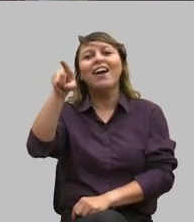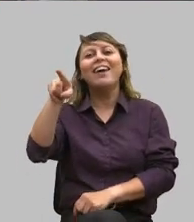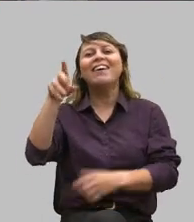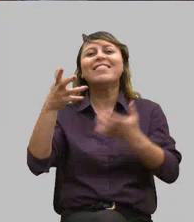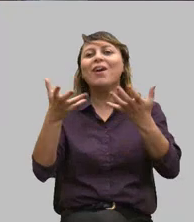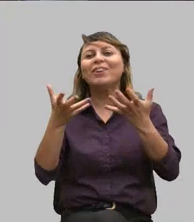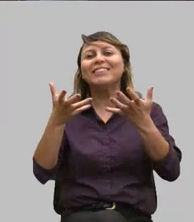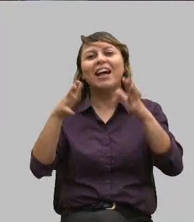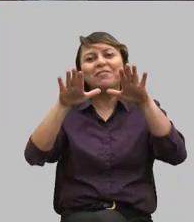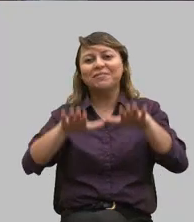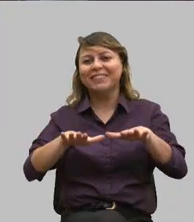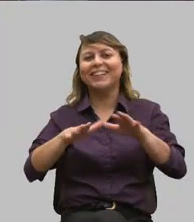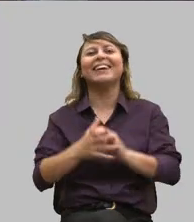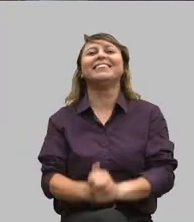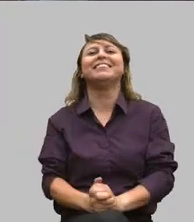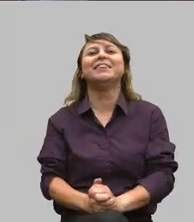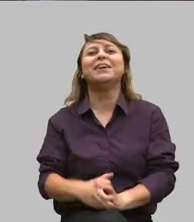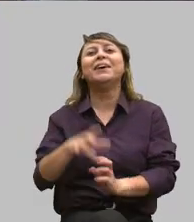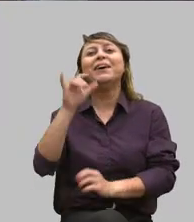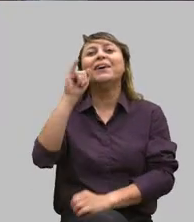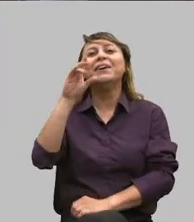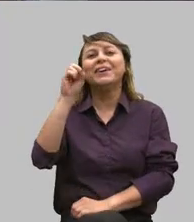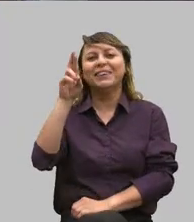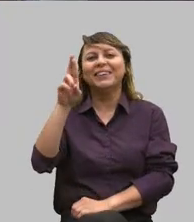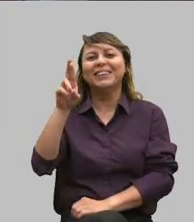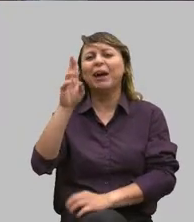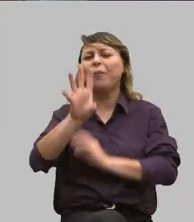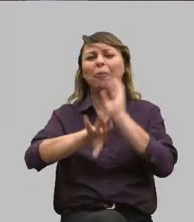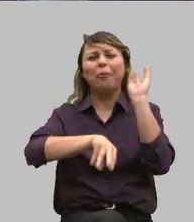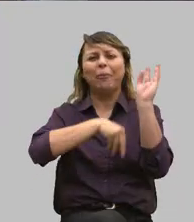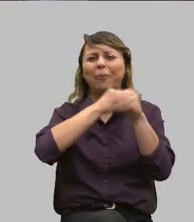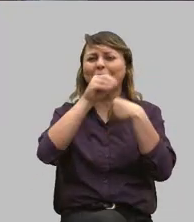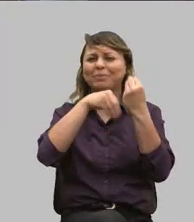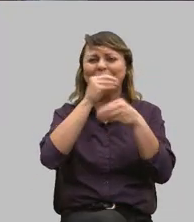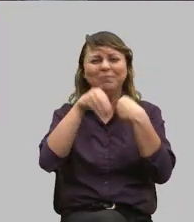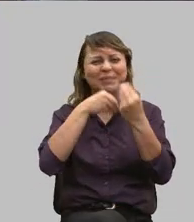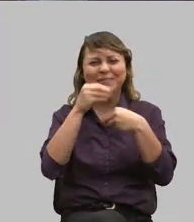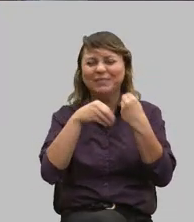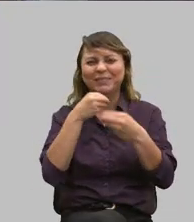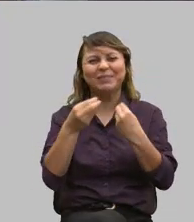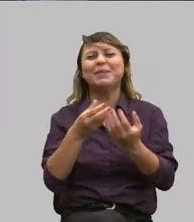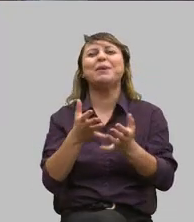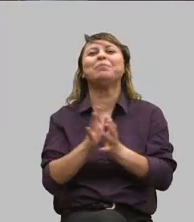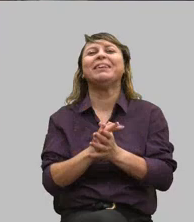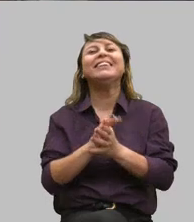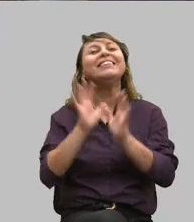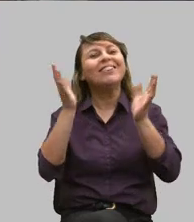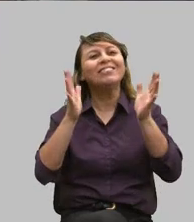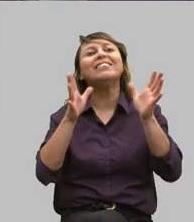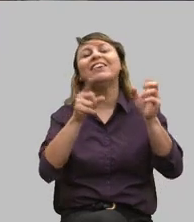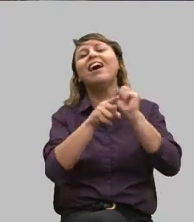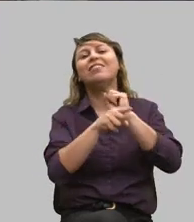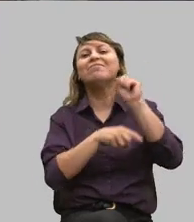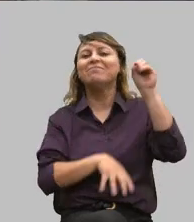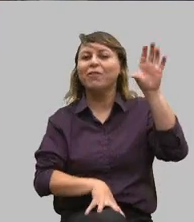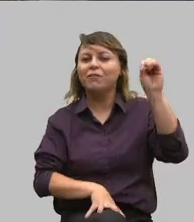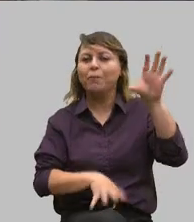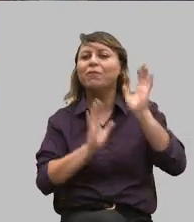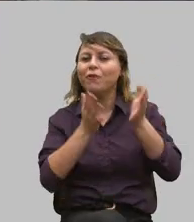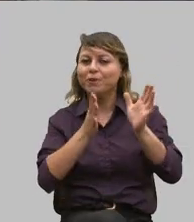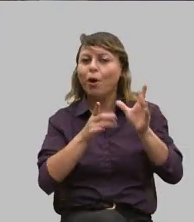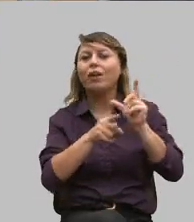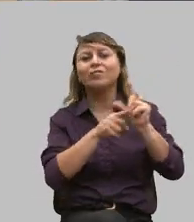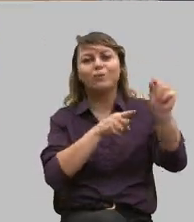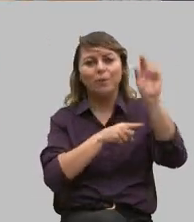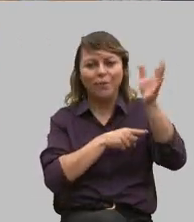quiseram Igor baer Ele misturou um secretário com outro Então já despacharam então aí foram embora eu ia querer